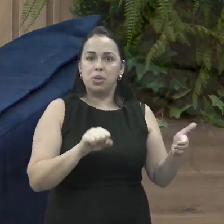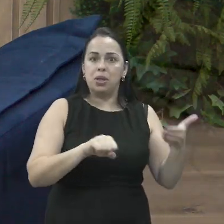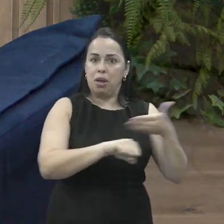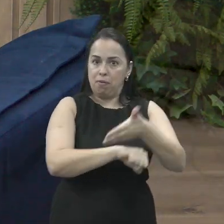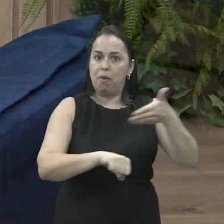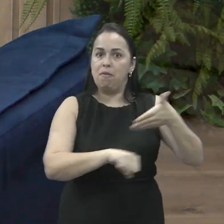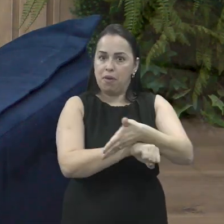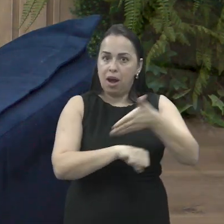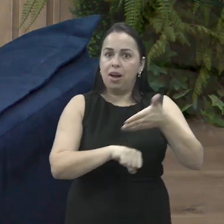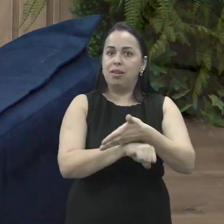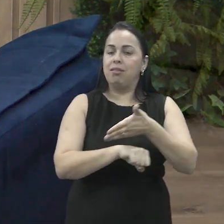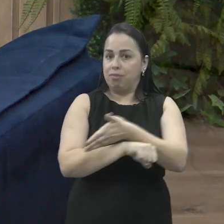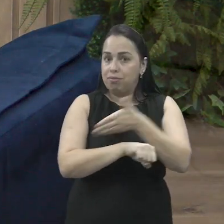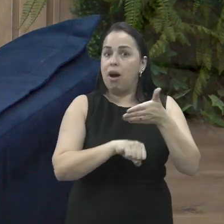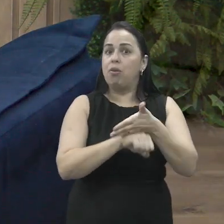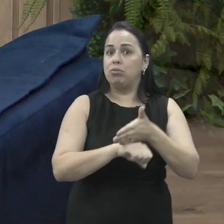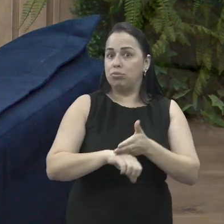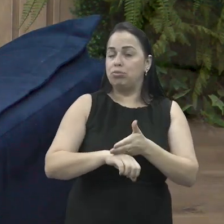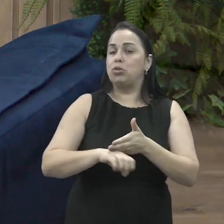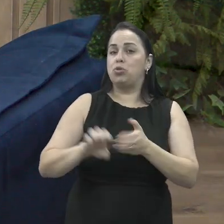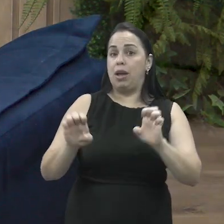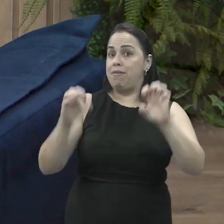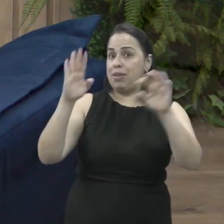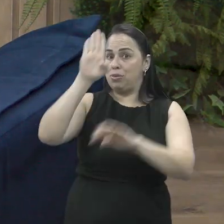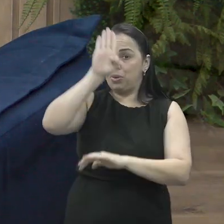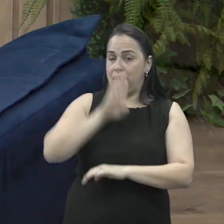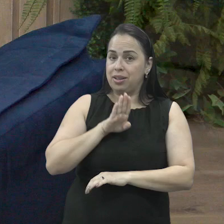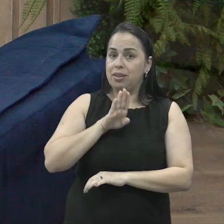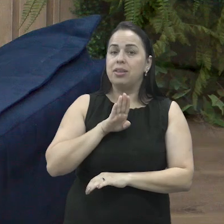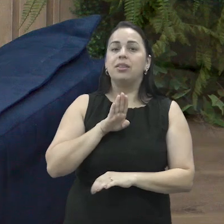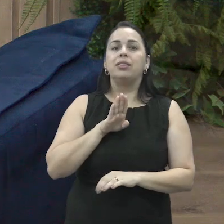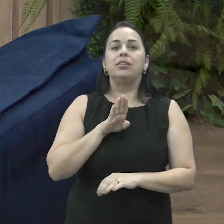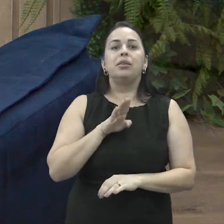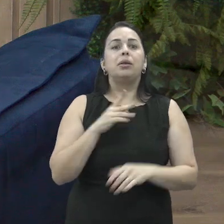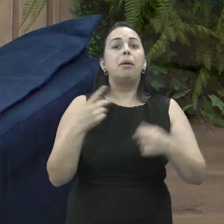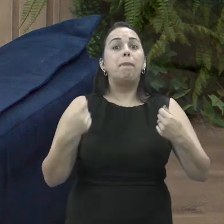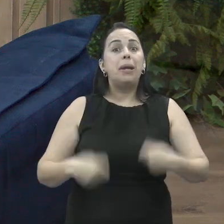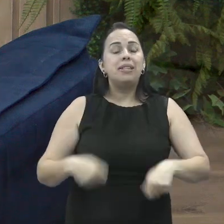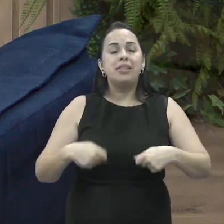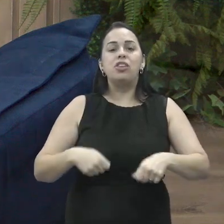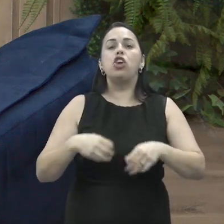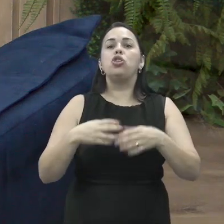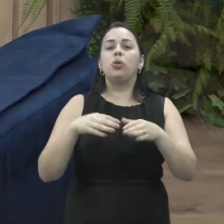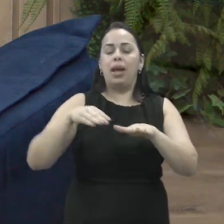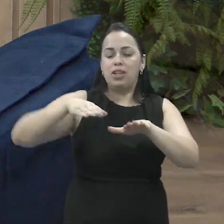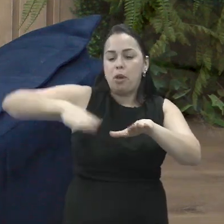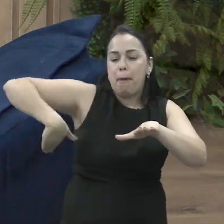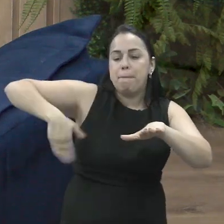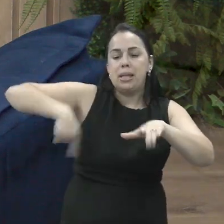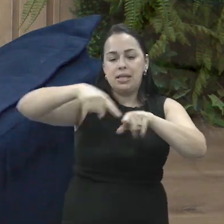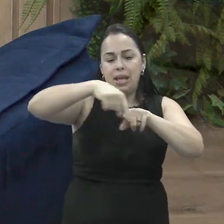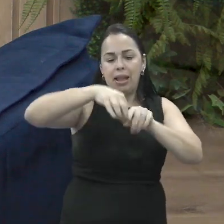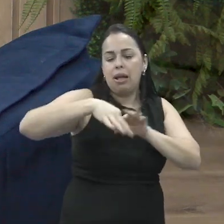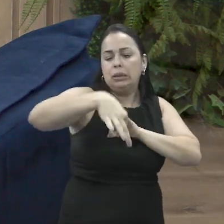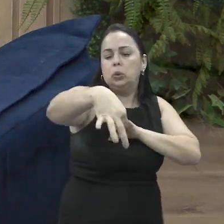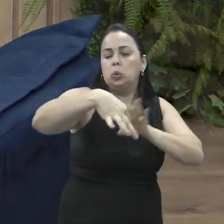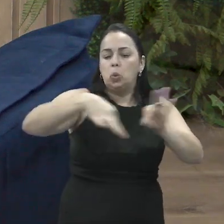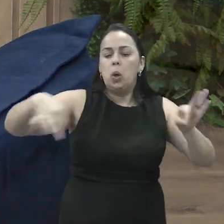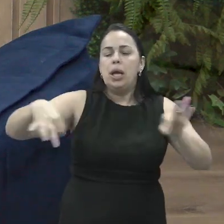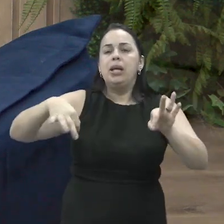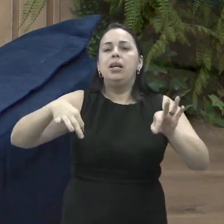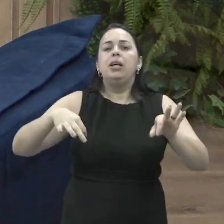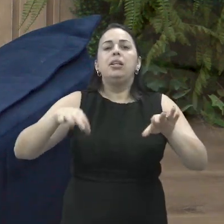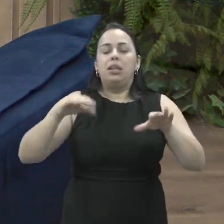participam das nossas atividades gratuitas oferecidas pela Prefeitura nas piscinas, já necessita de uma piscina olímpica,